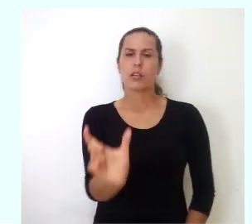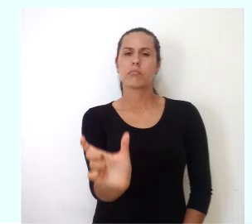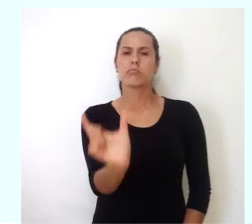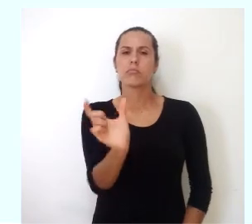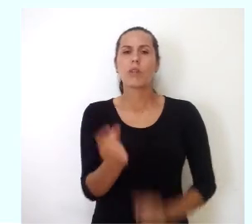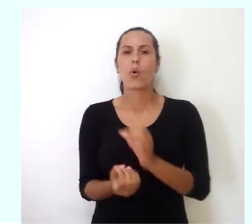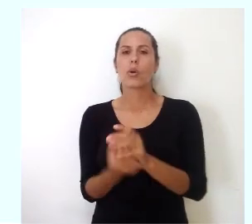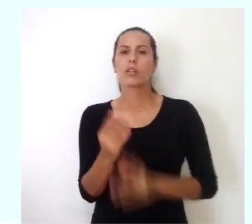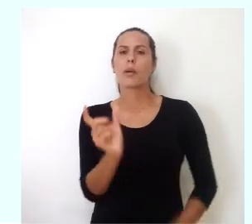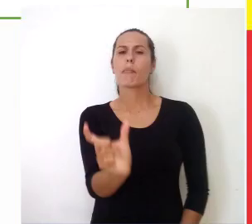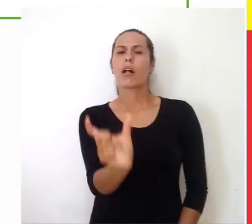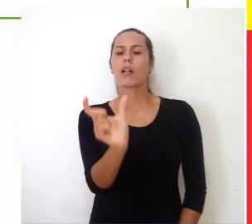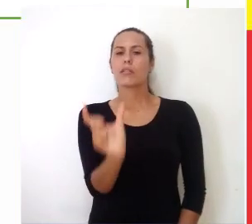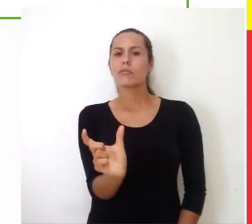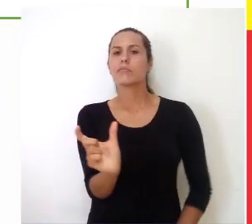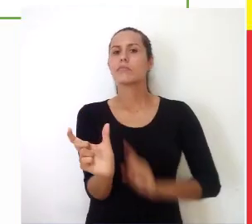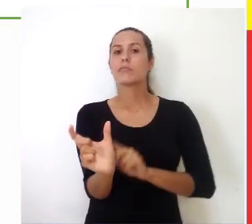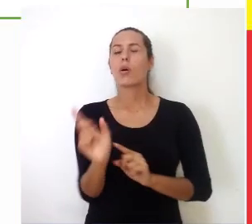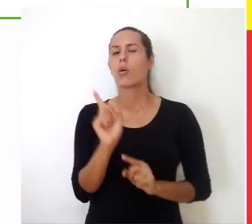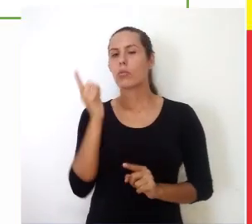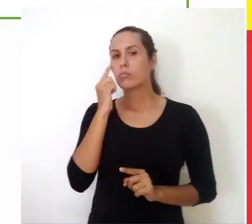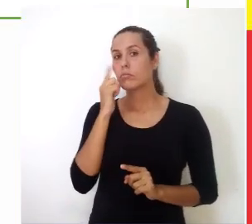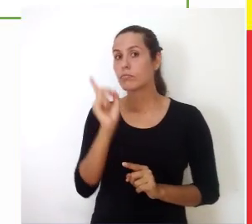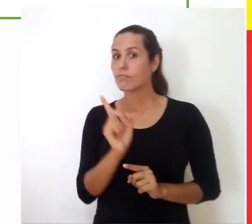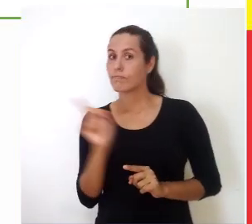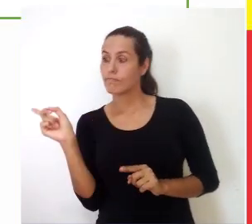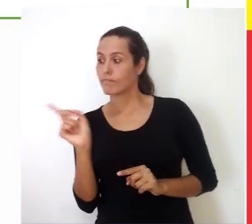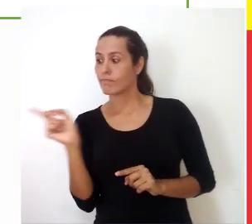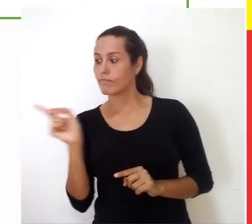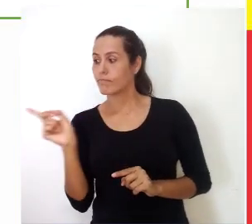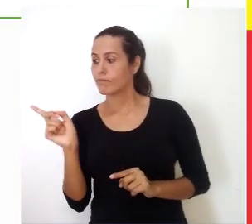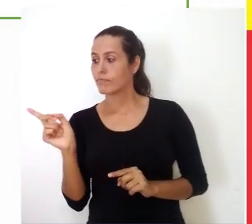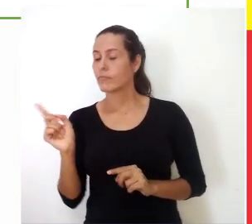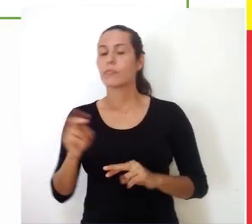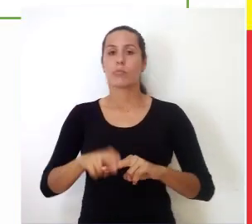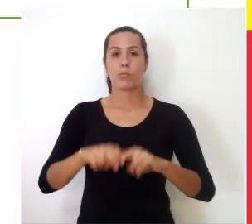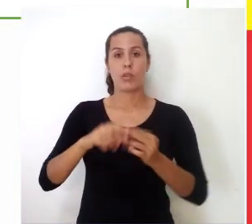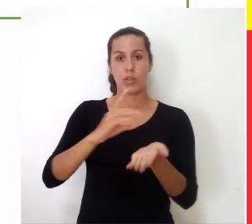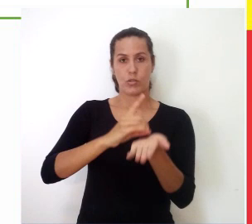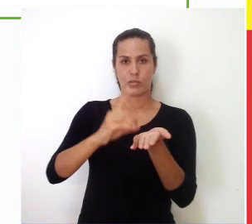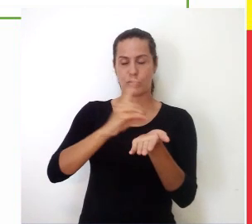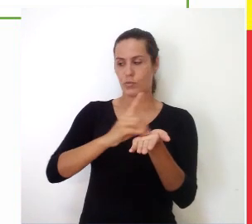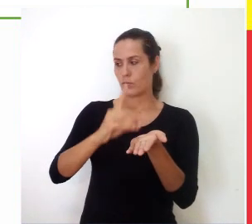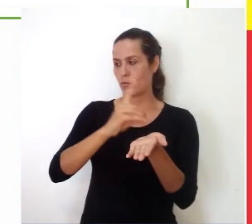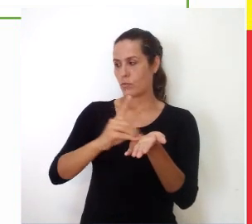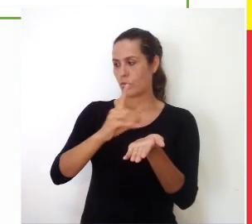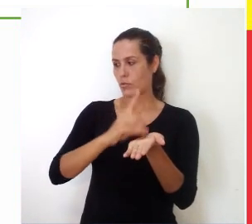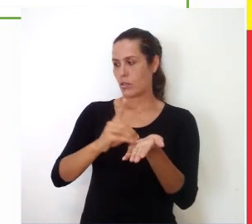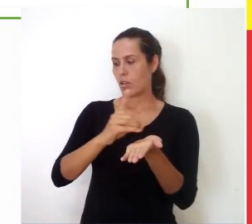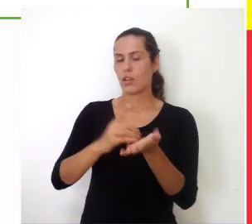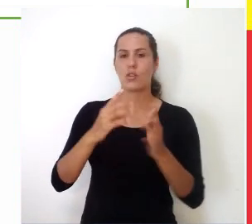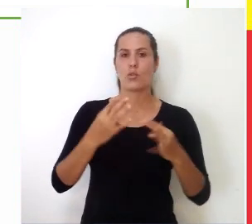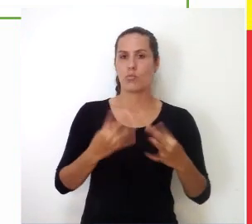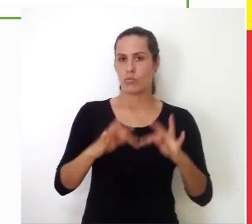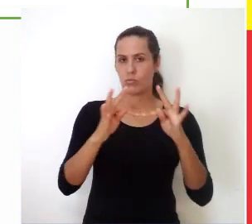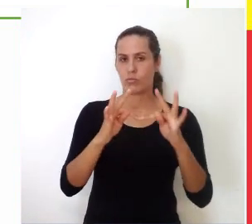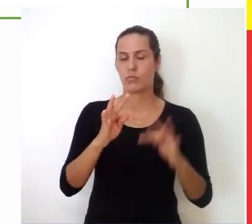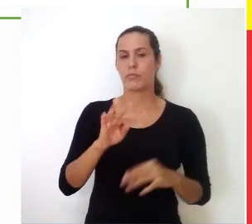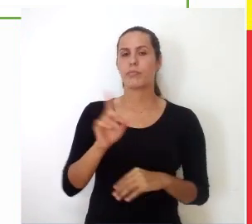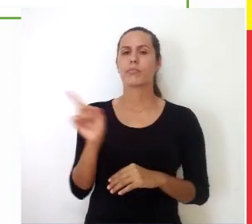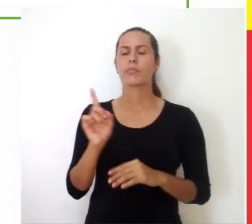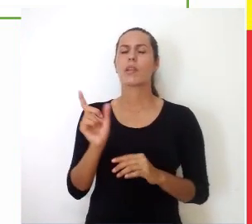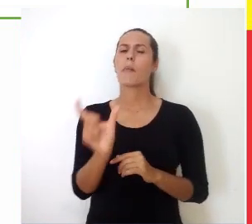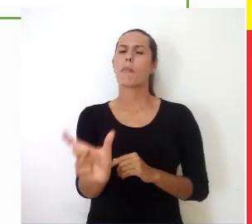ética. Vejam só, como nós temos na tela a seguinte questão. Segundo o dicionário eletrônico, a